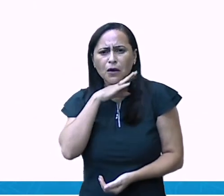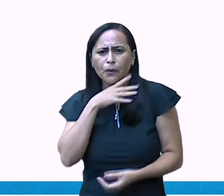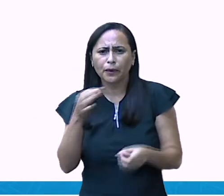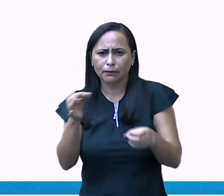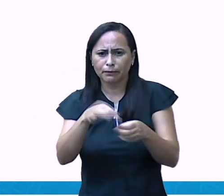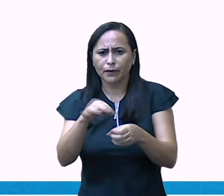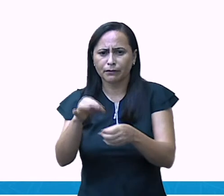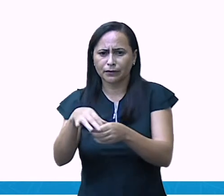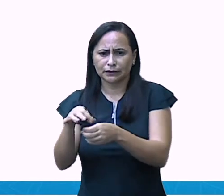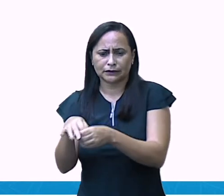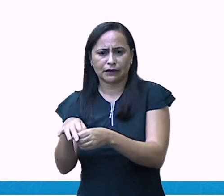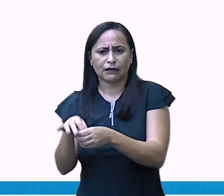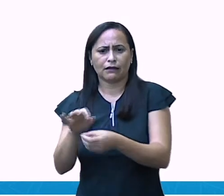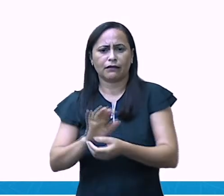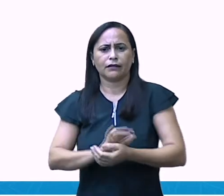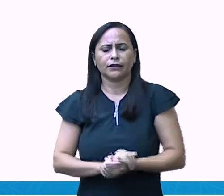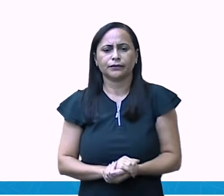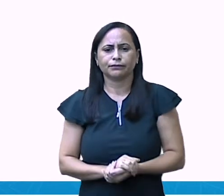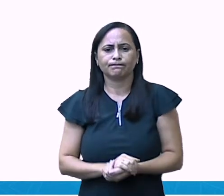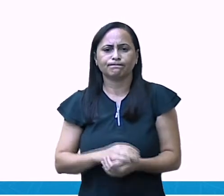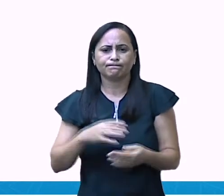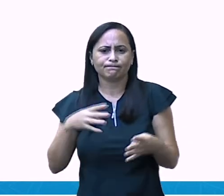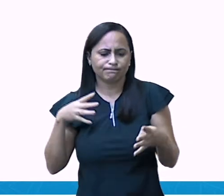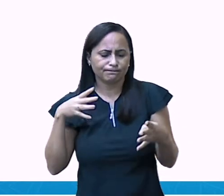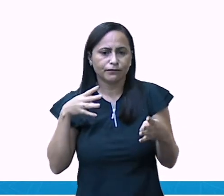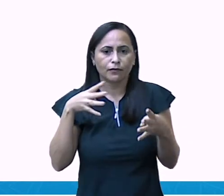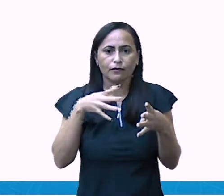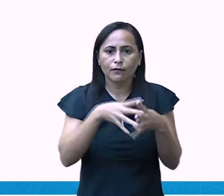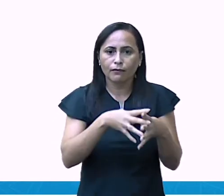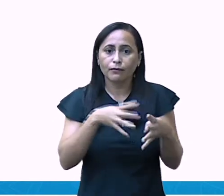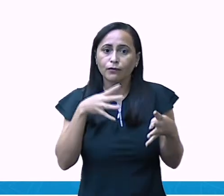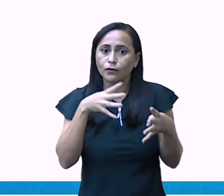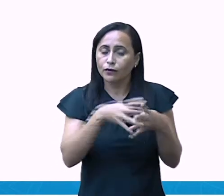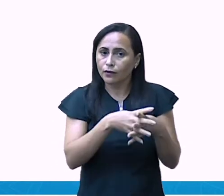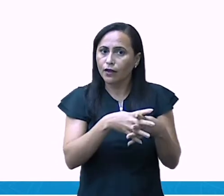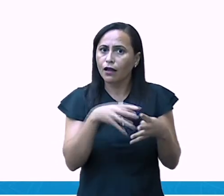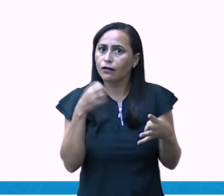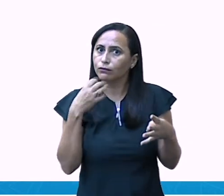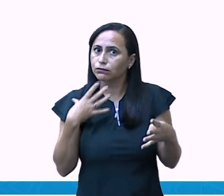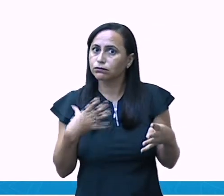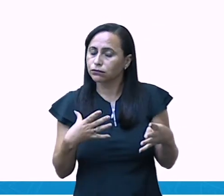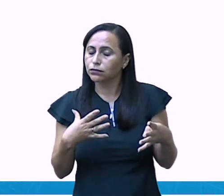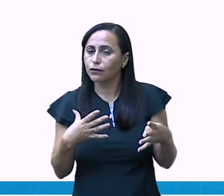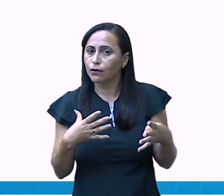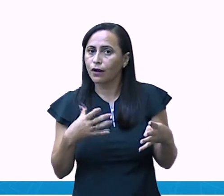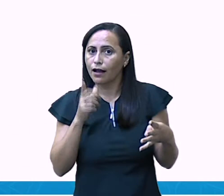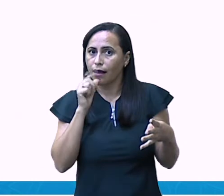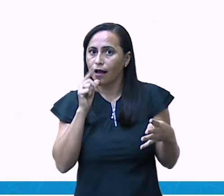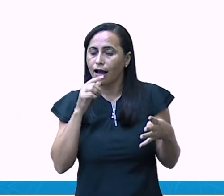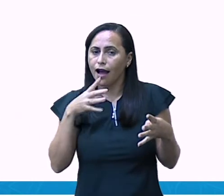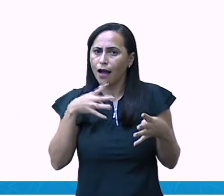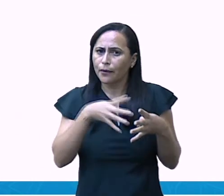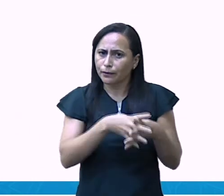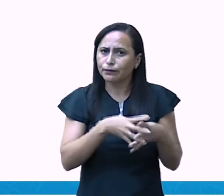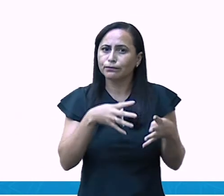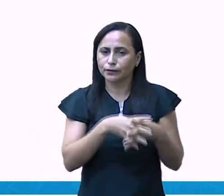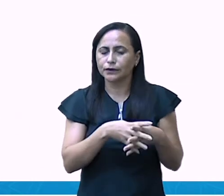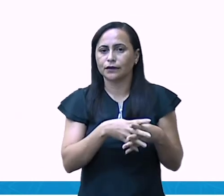vocês. Ele tem uma permeabilidade muito boa, ou seja, a água ela consegue penetrar